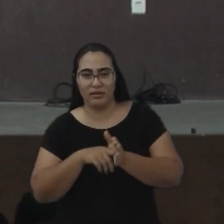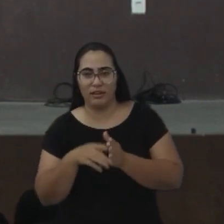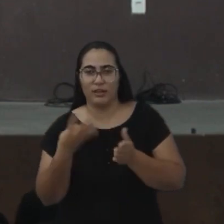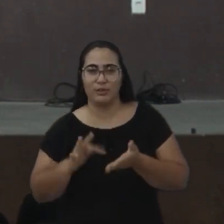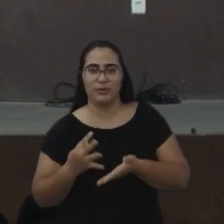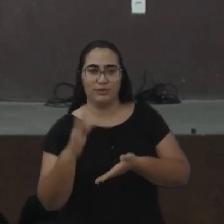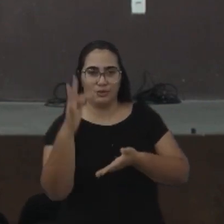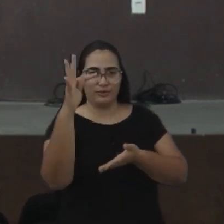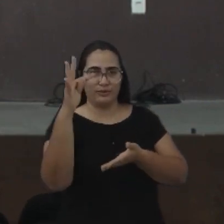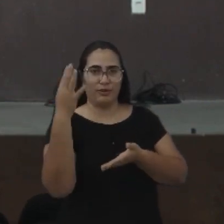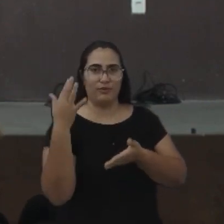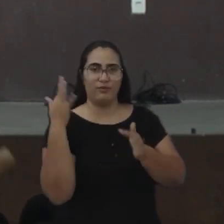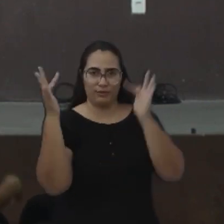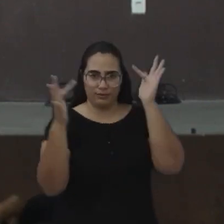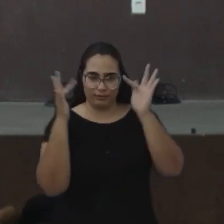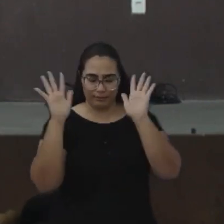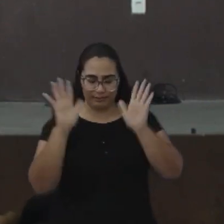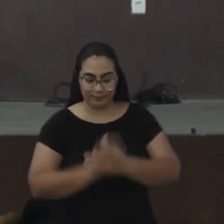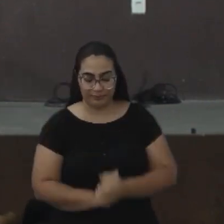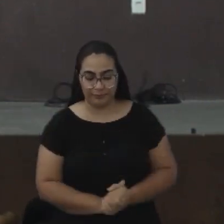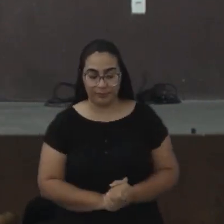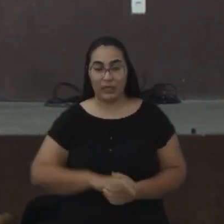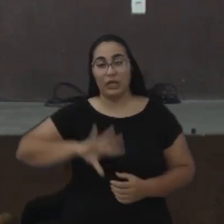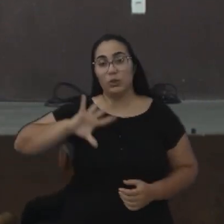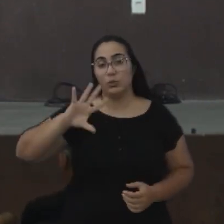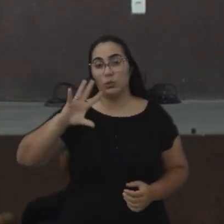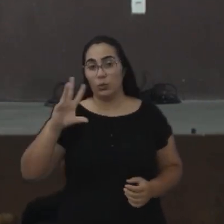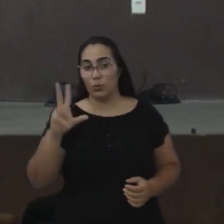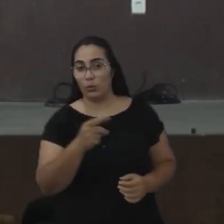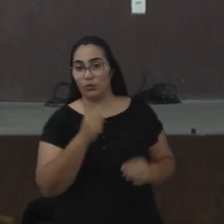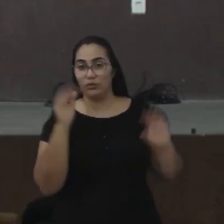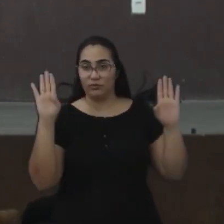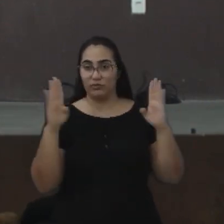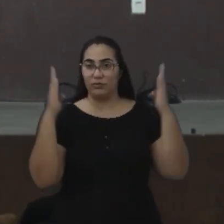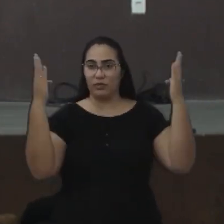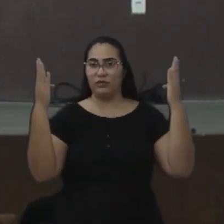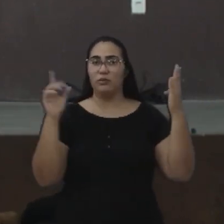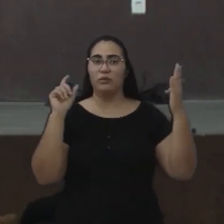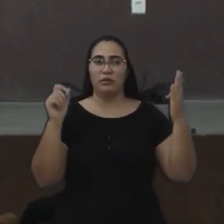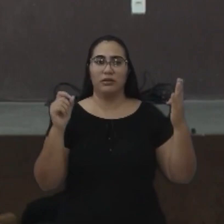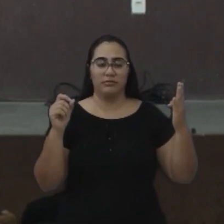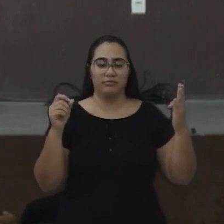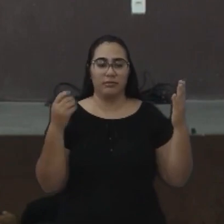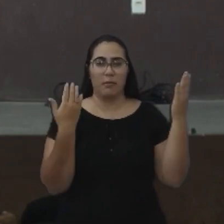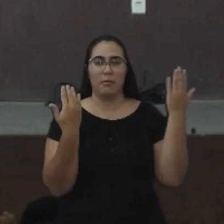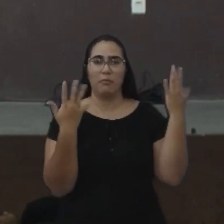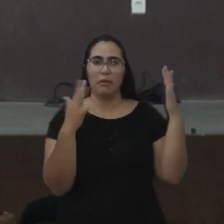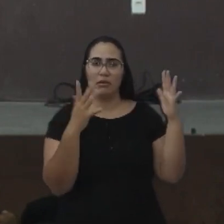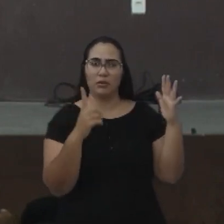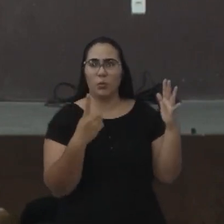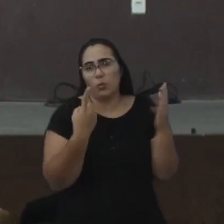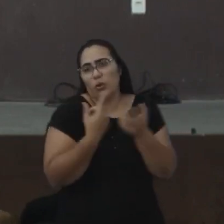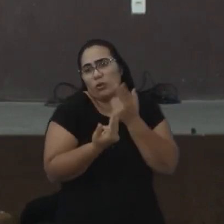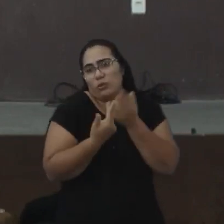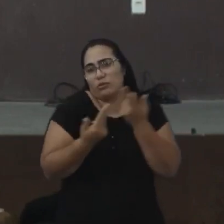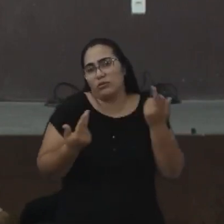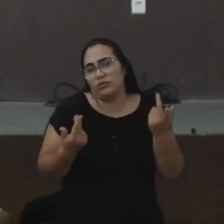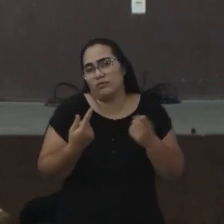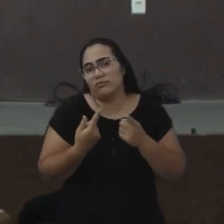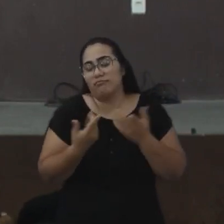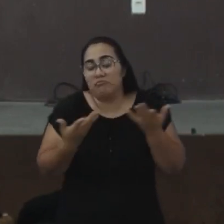Aí eu vou abrir aqui o parênteses. Toda festa celebra alguma coisa. É verdade, senão não faz